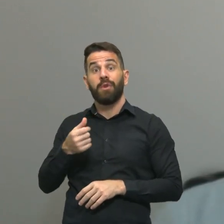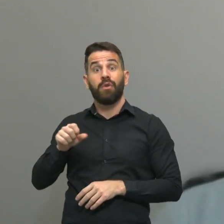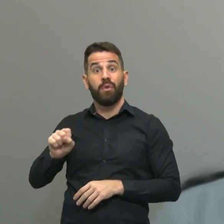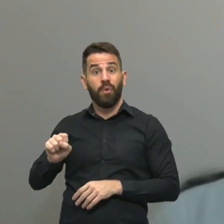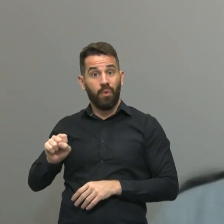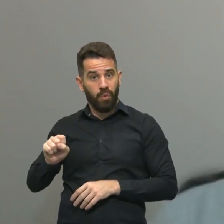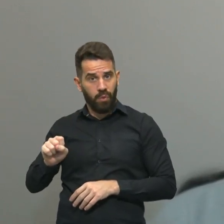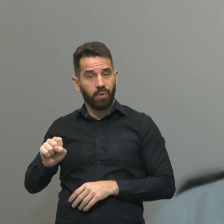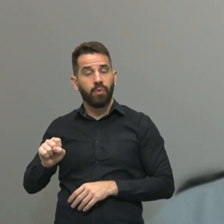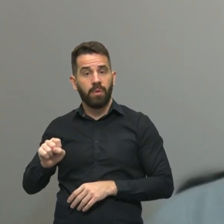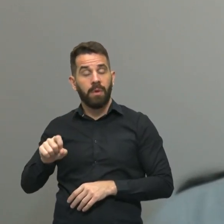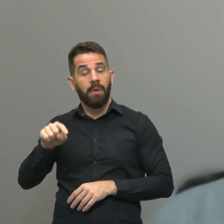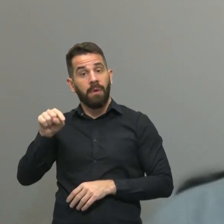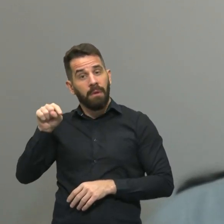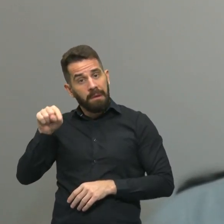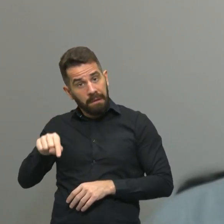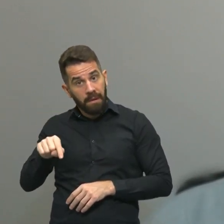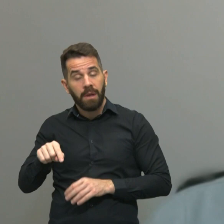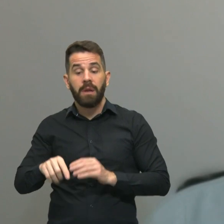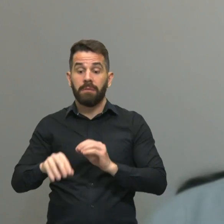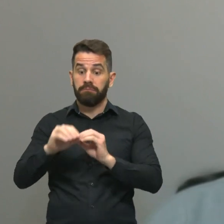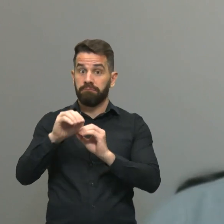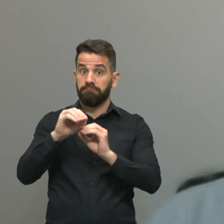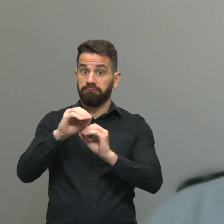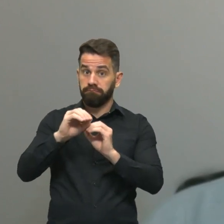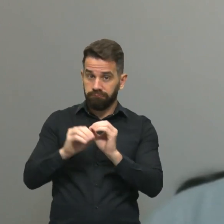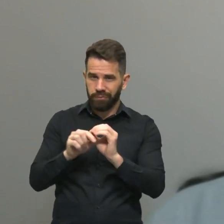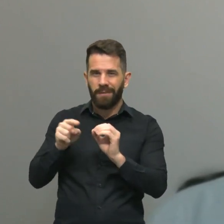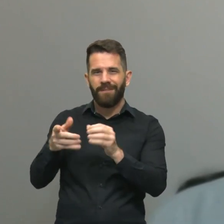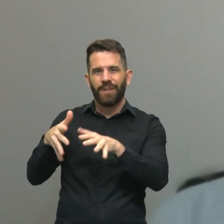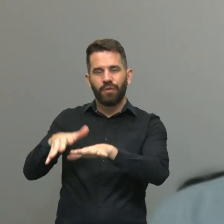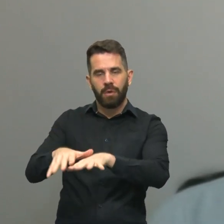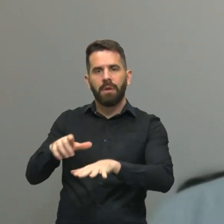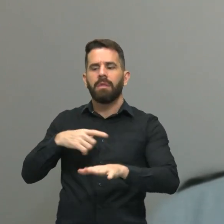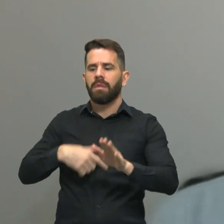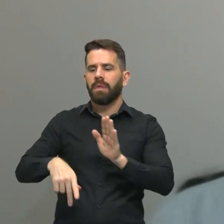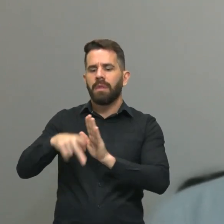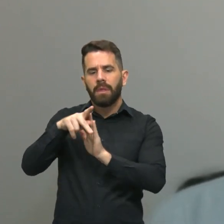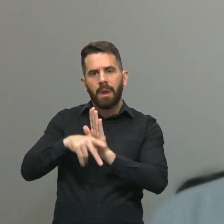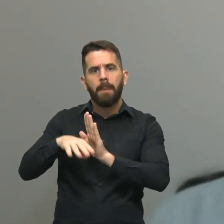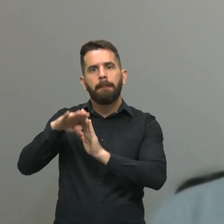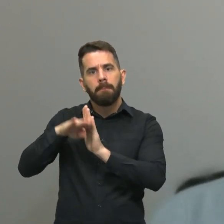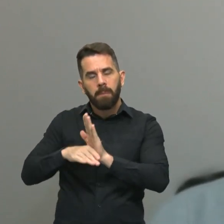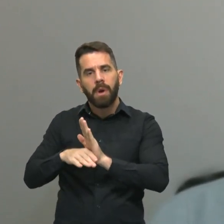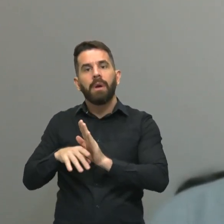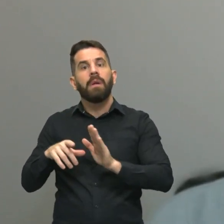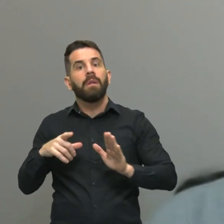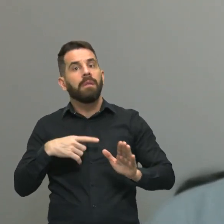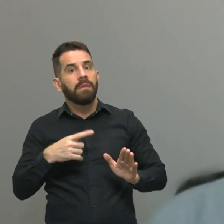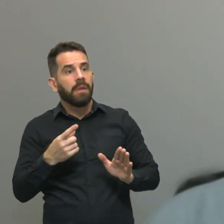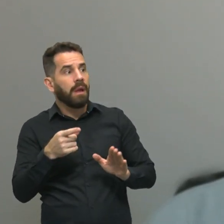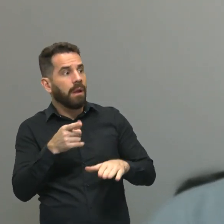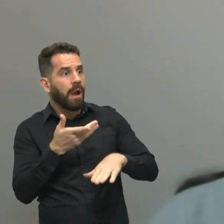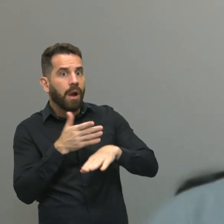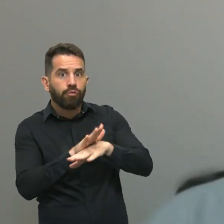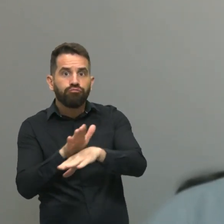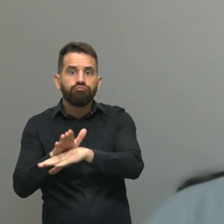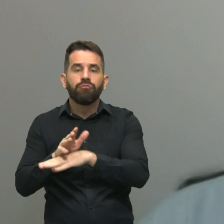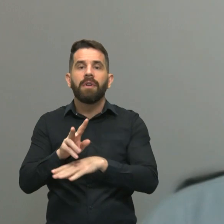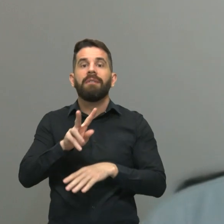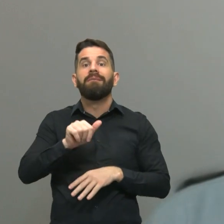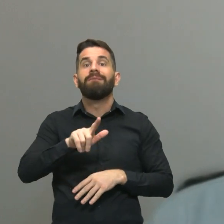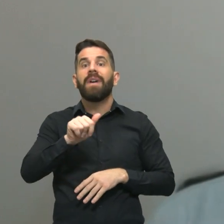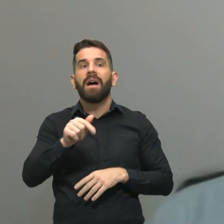esse programa, hoje, ele cria vagas novas em todos os cursos, né, da